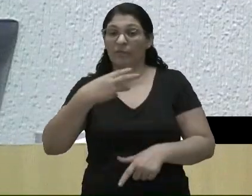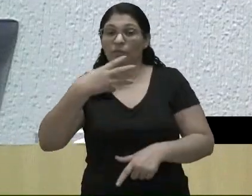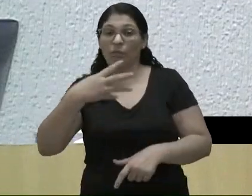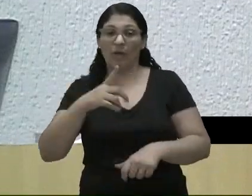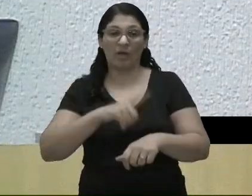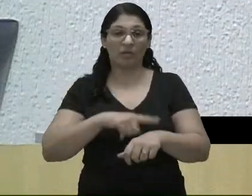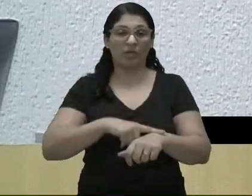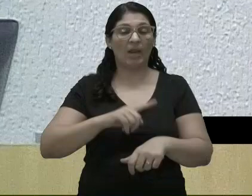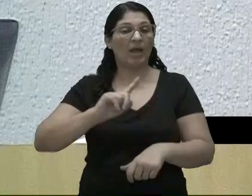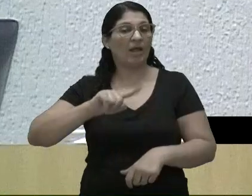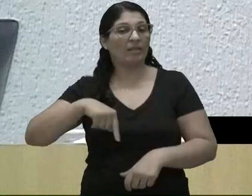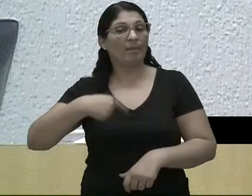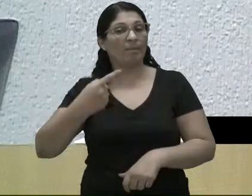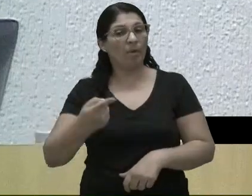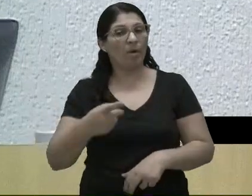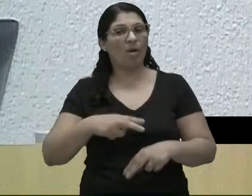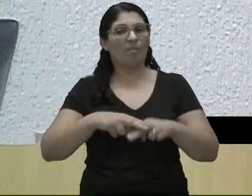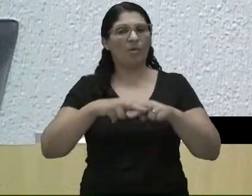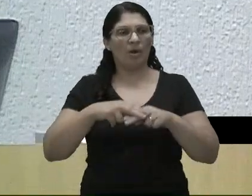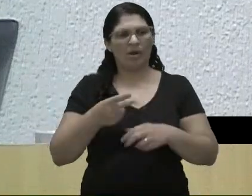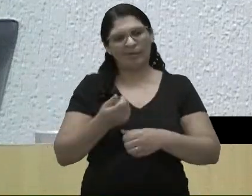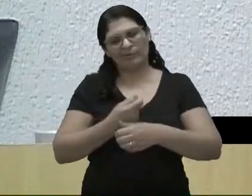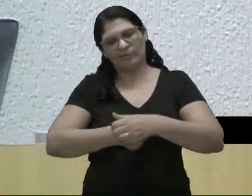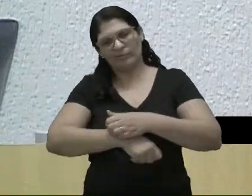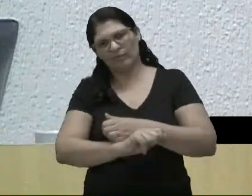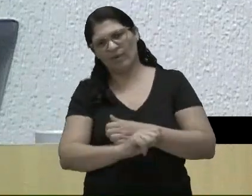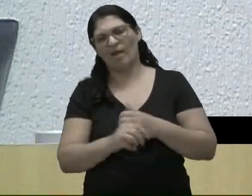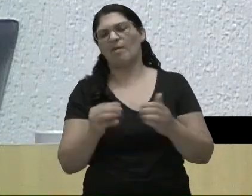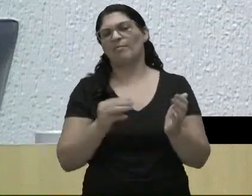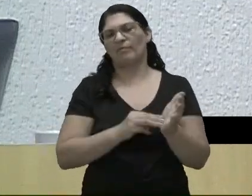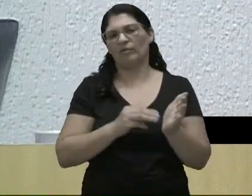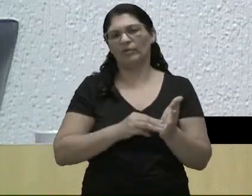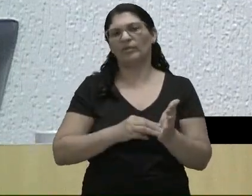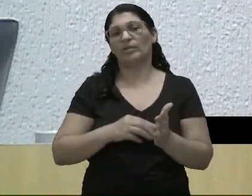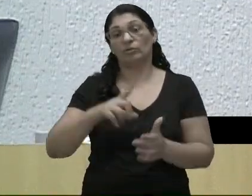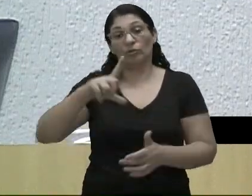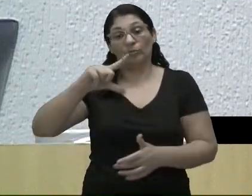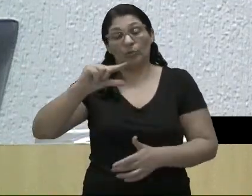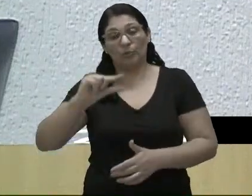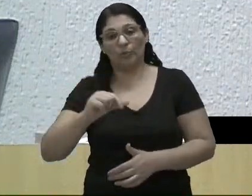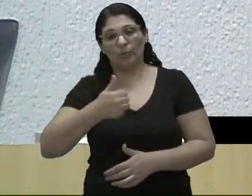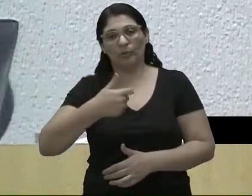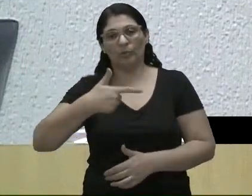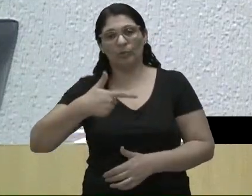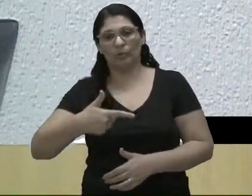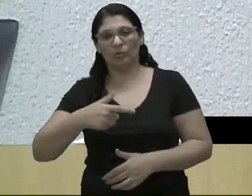depois, por conta dessa falta de repasse, de pagamento, caiu para 12 horas.